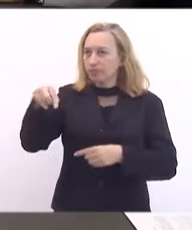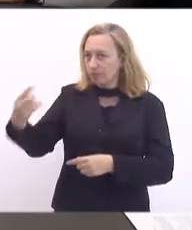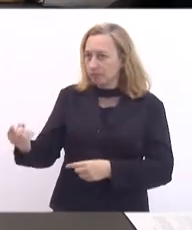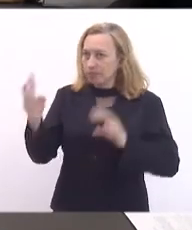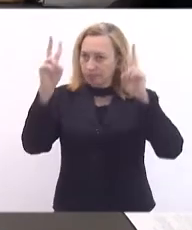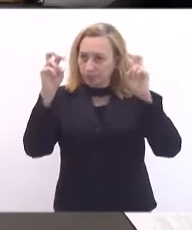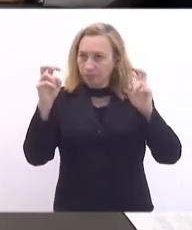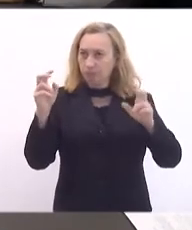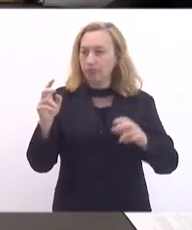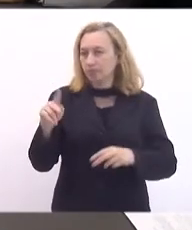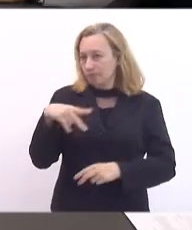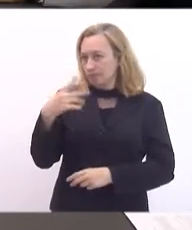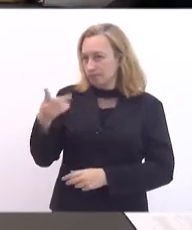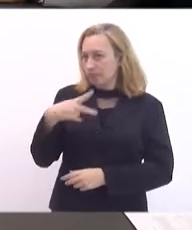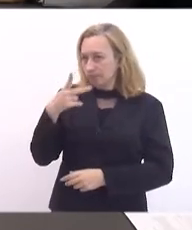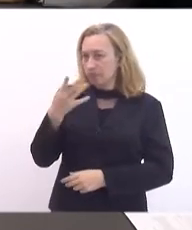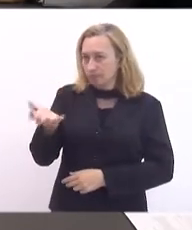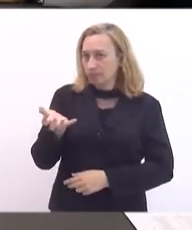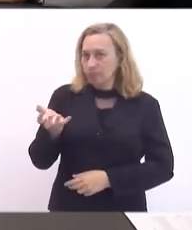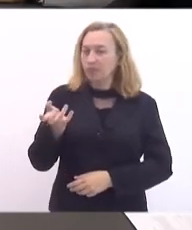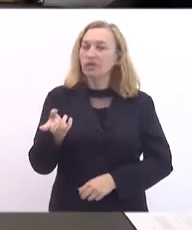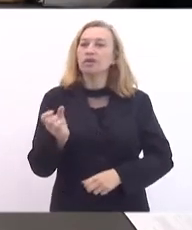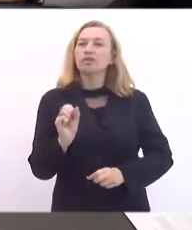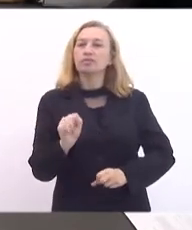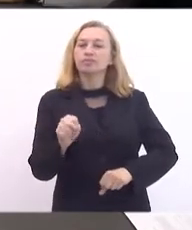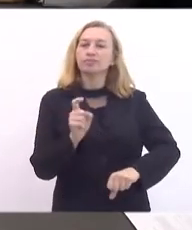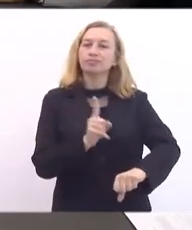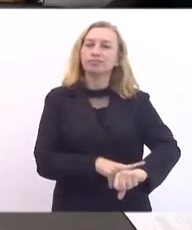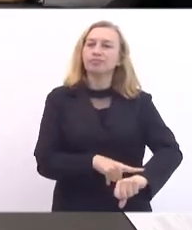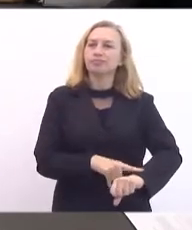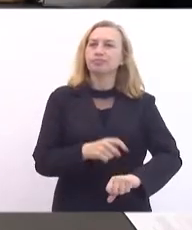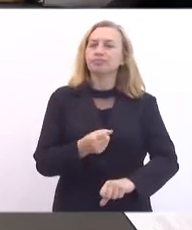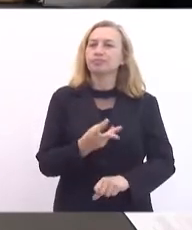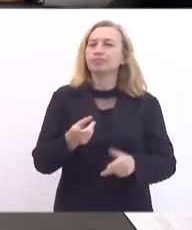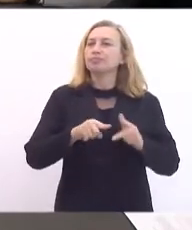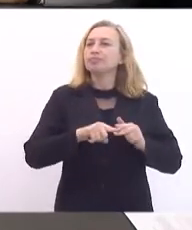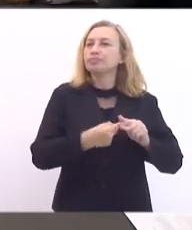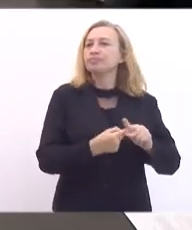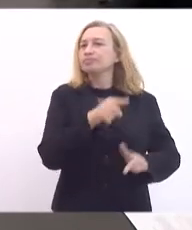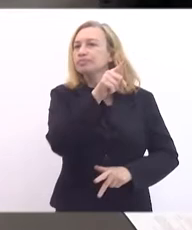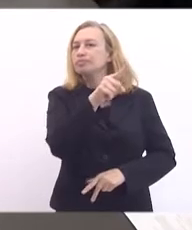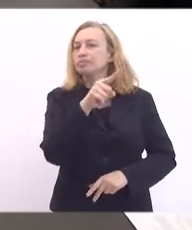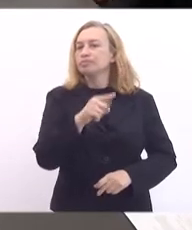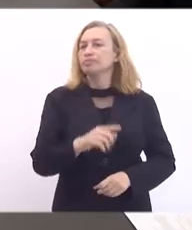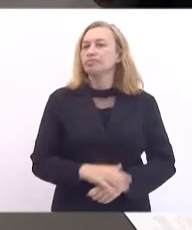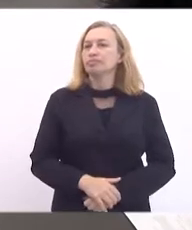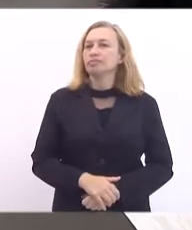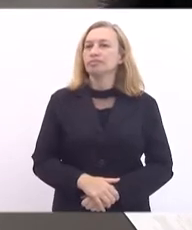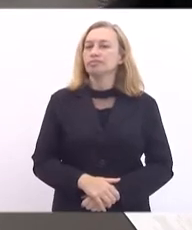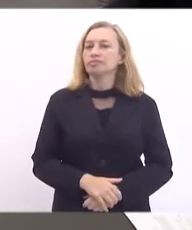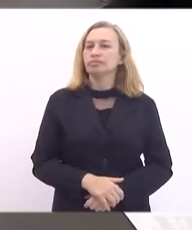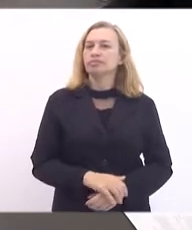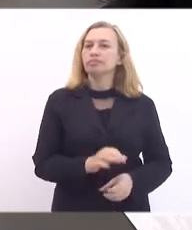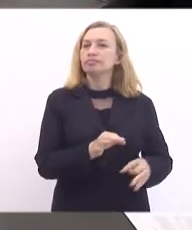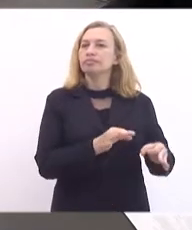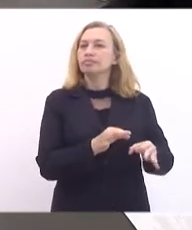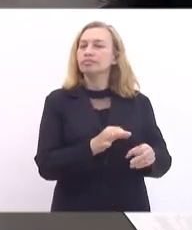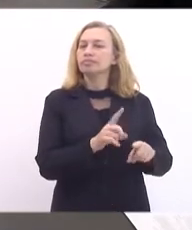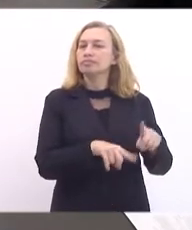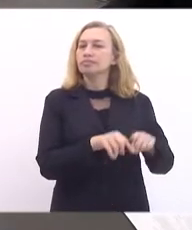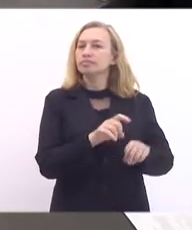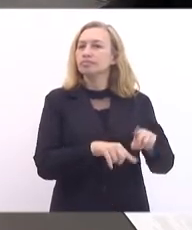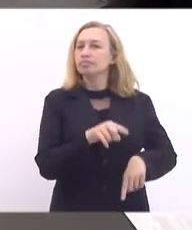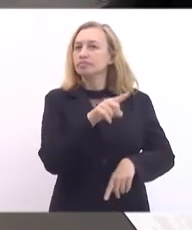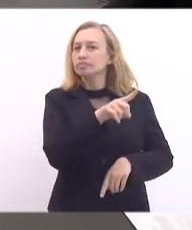Mas eu sou eu só quis ganhar tempo enquanto tá fazendo a instalação do o pagamento